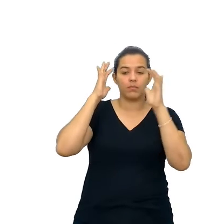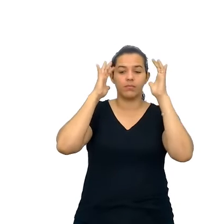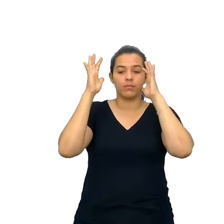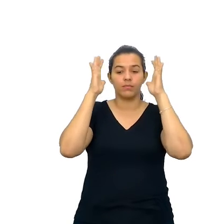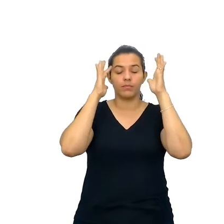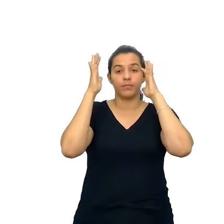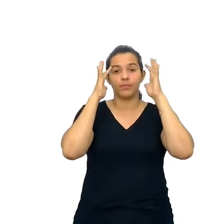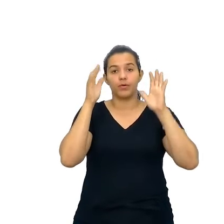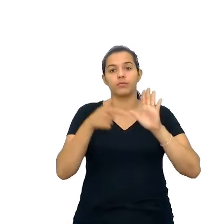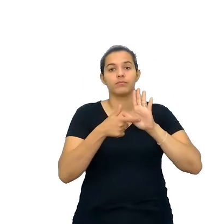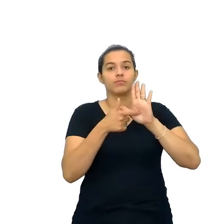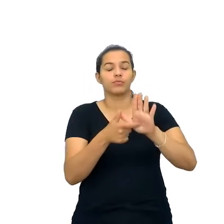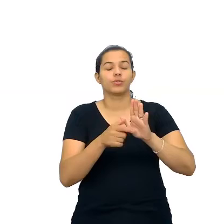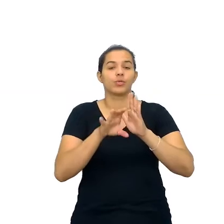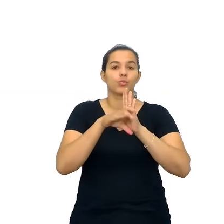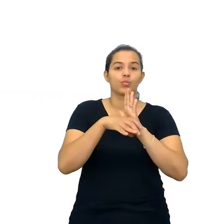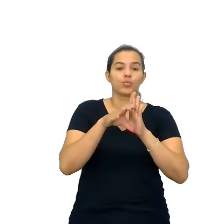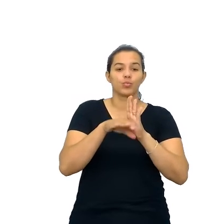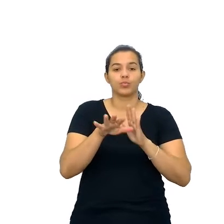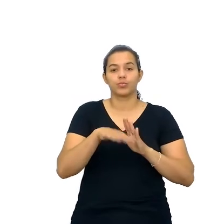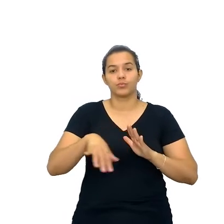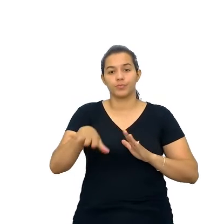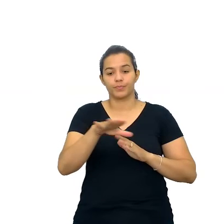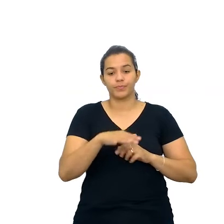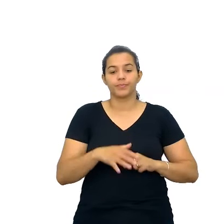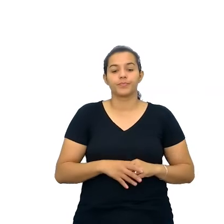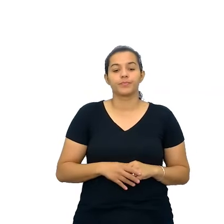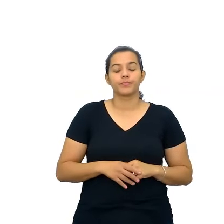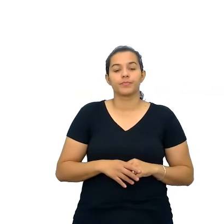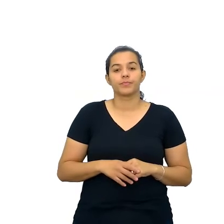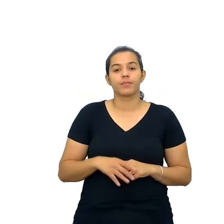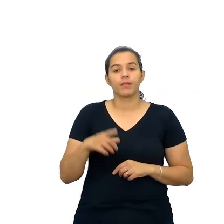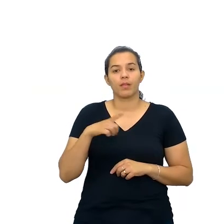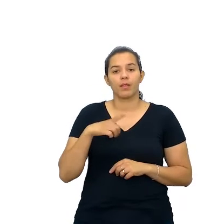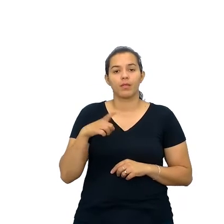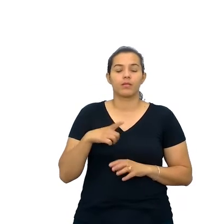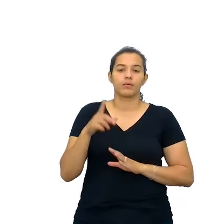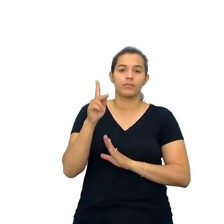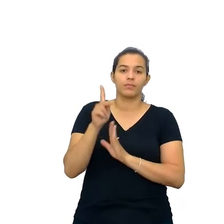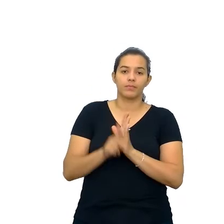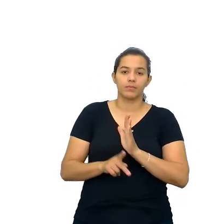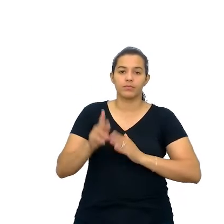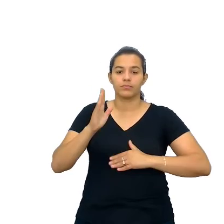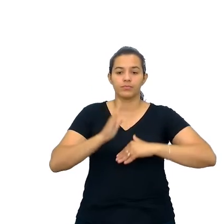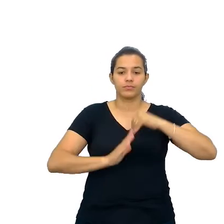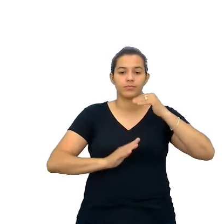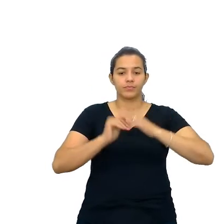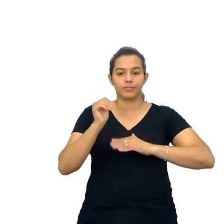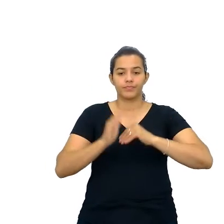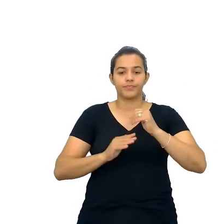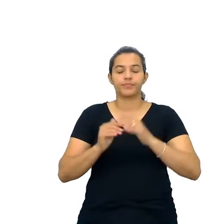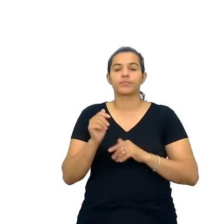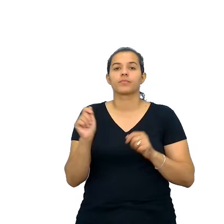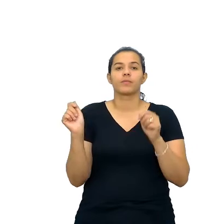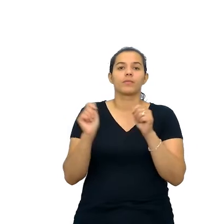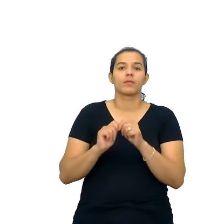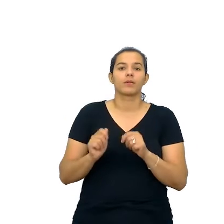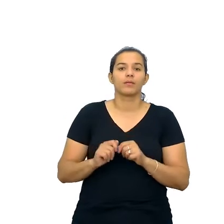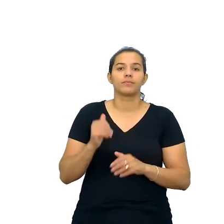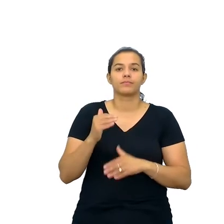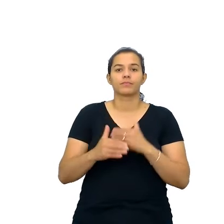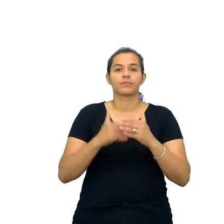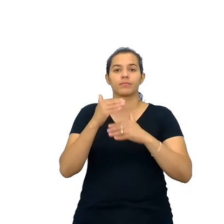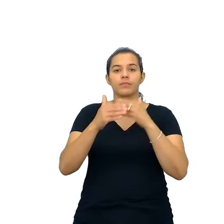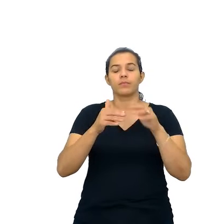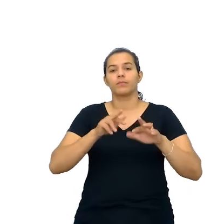esses conceitos, e assim, né, por meio do plano de ação, né, elaborar aí